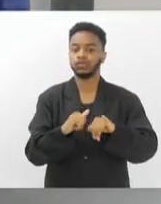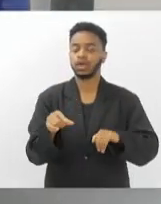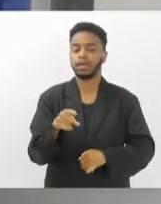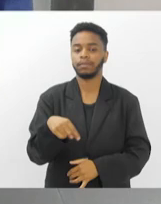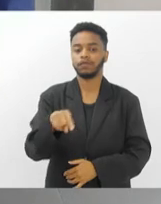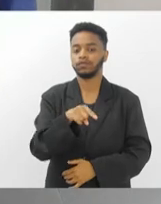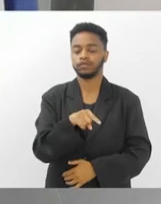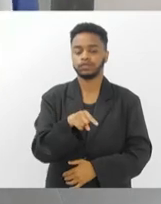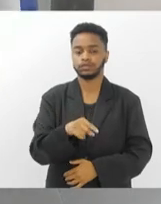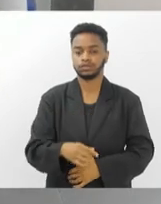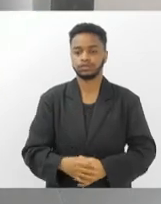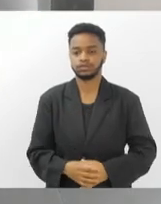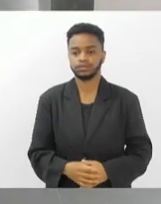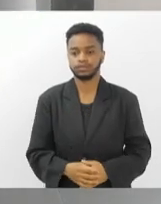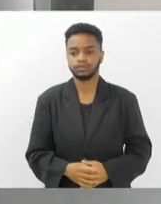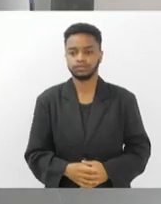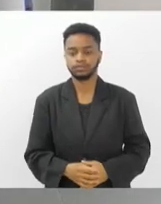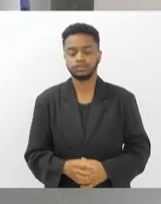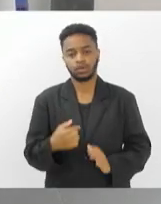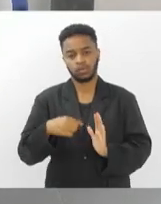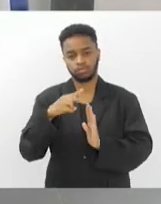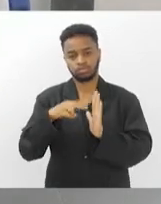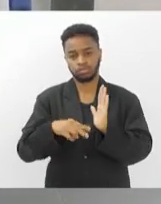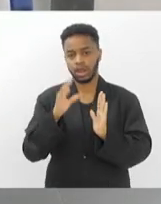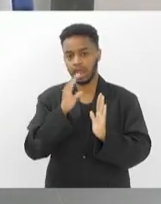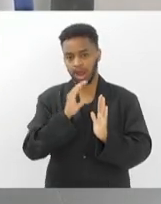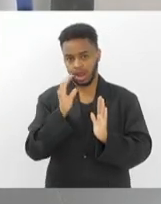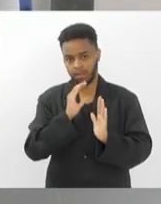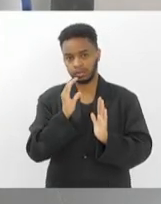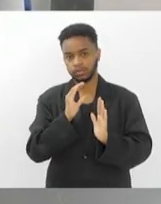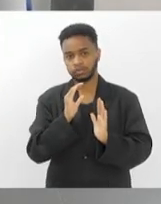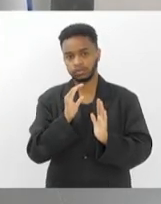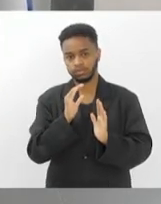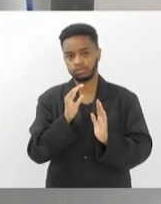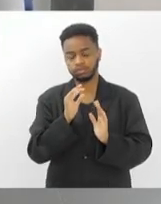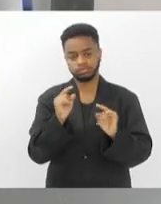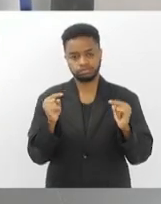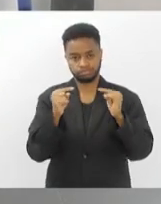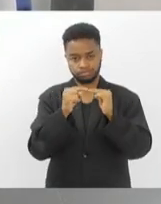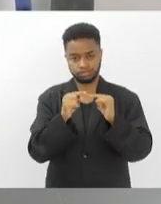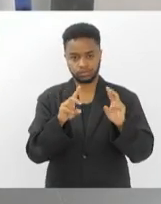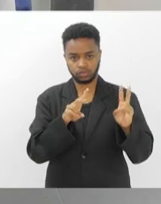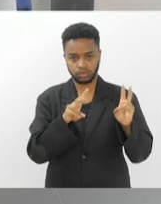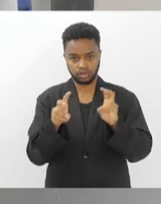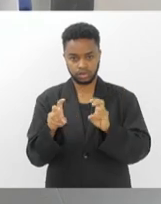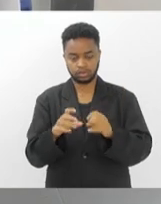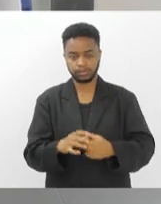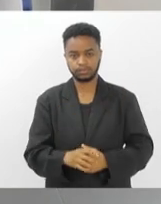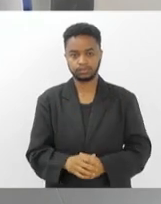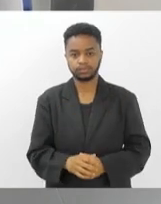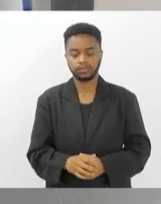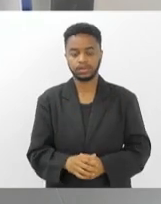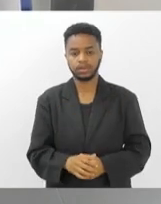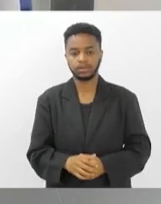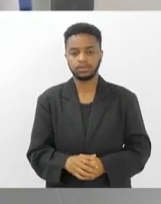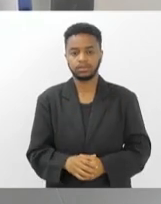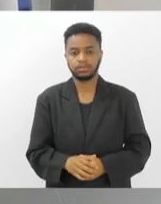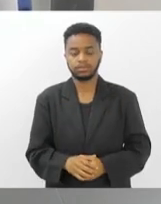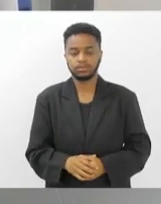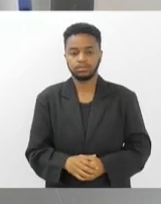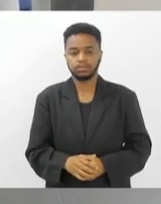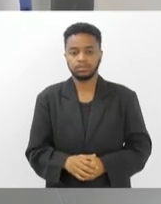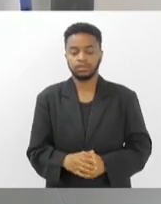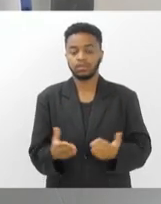mas vou ler rapidamente aqui o balanço que tem pertinência com a matéria, tá? Nós recebemos,